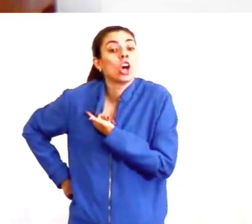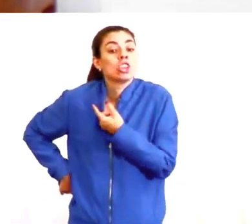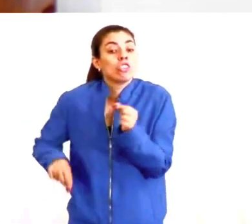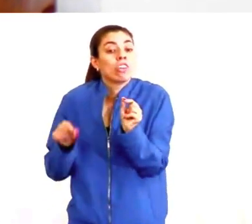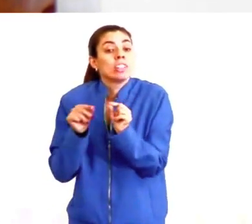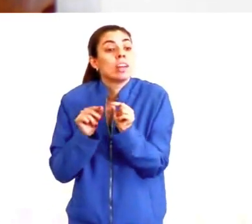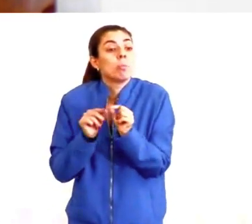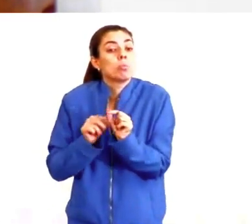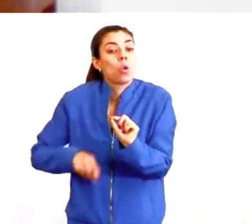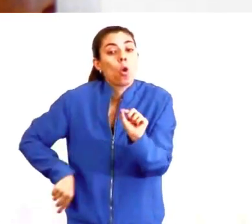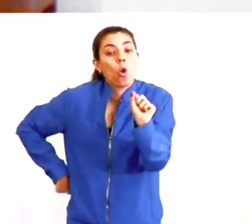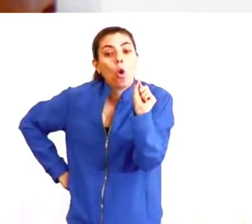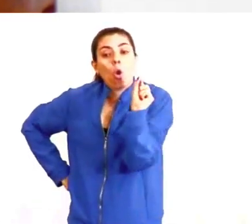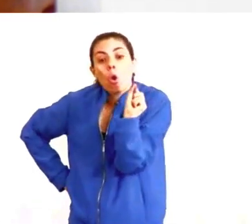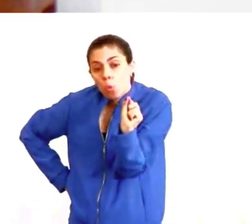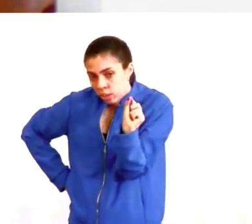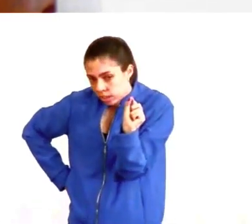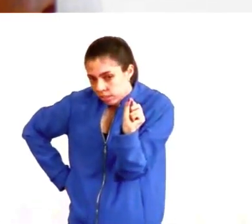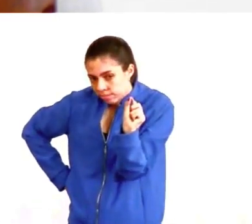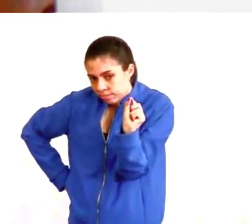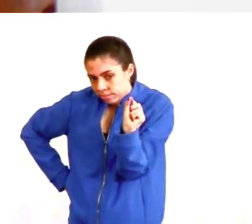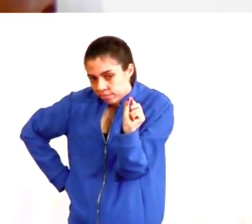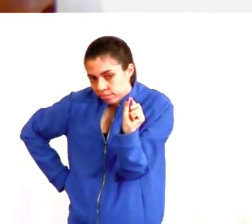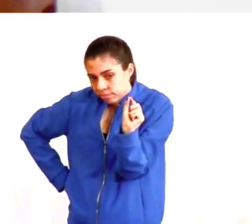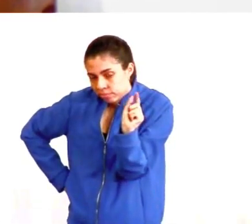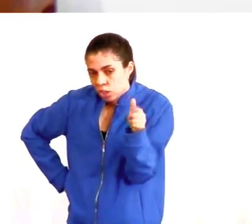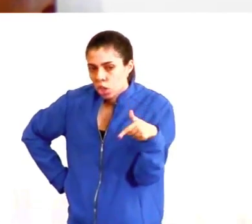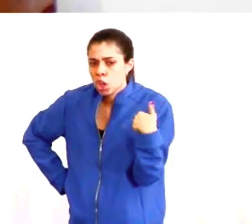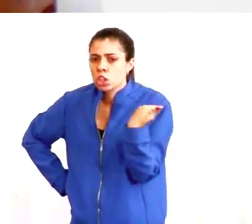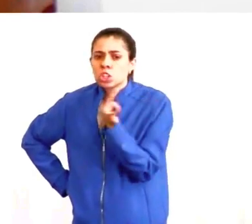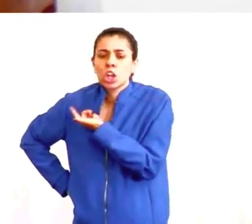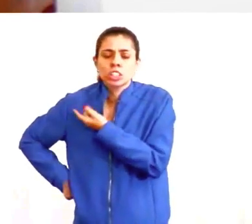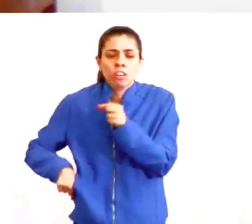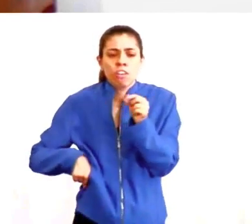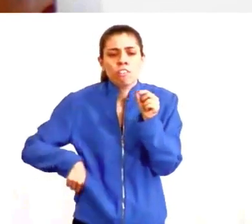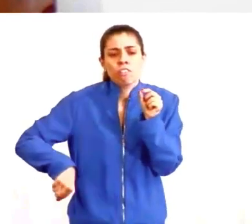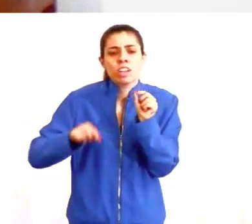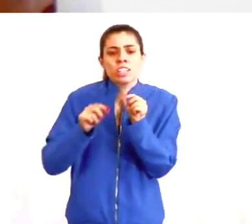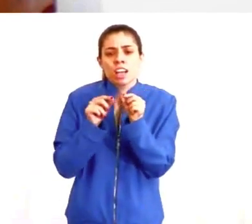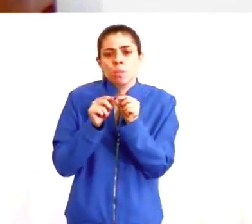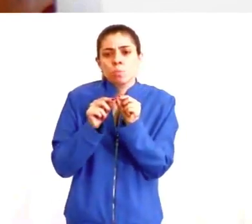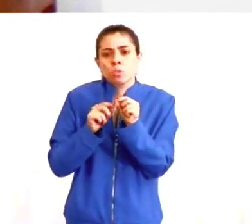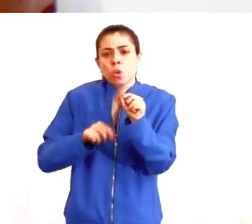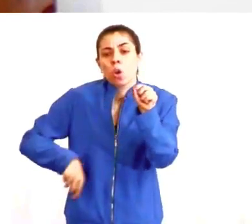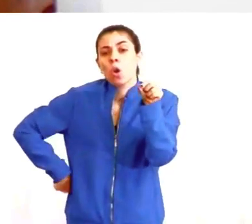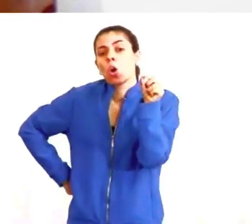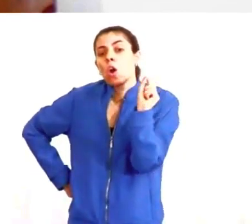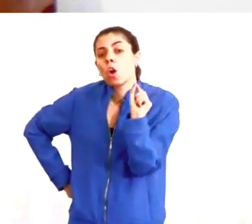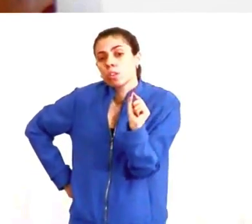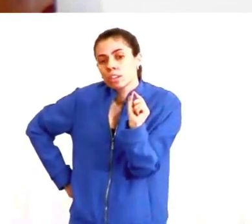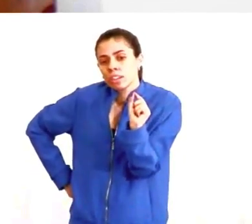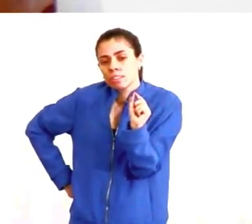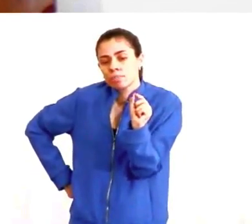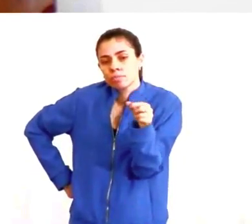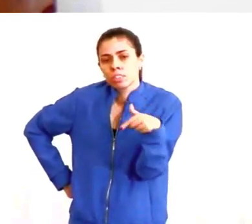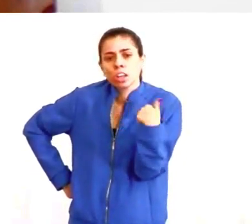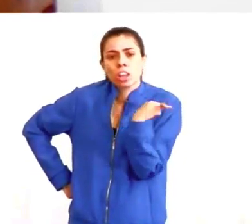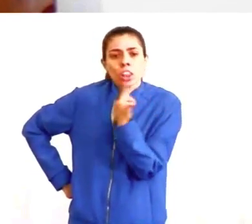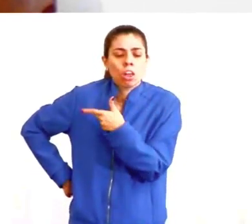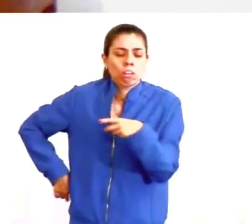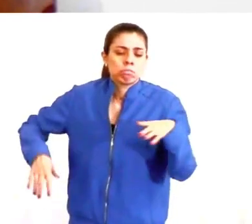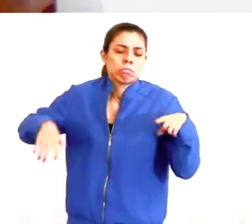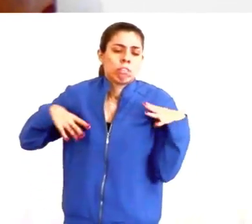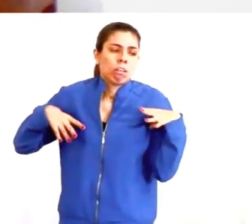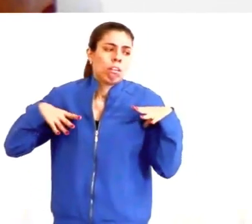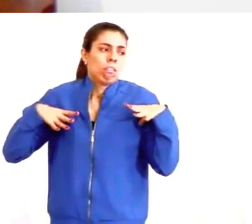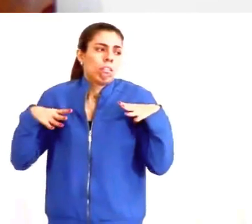eu estou? A igreja que eu frequento gosta disso, entende isso, faz missões, faz discipulado, pessoas são batizadas,